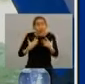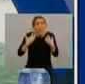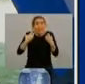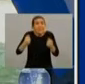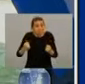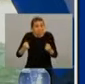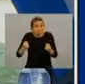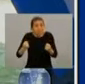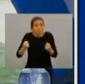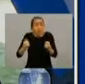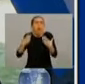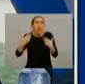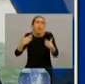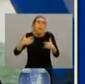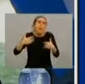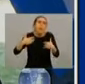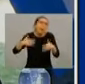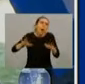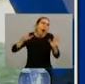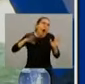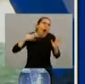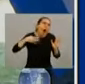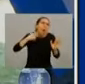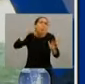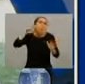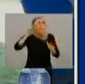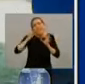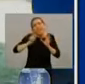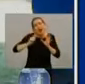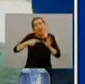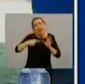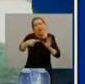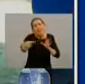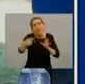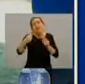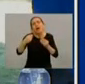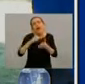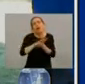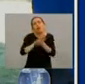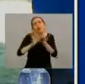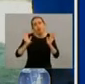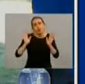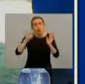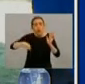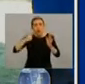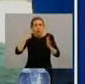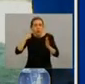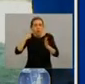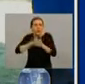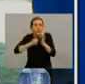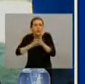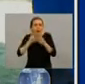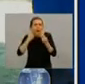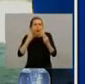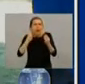2022 em dezembro custava o dobro ou seja o cidadão o pai de família que tinha dinheiro para comprar